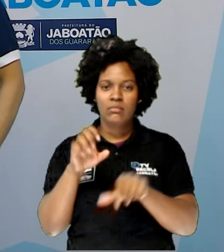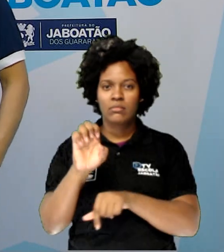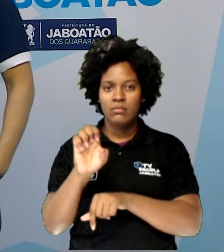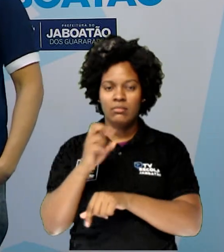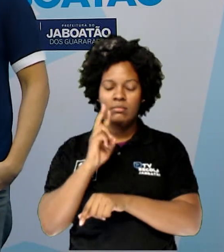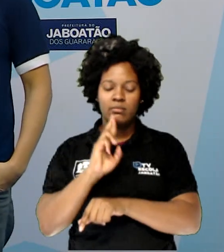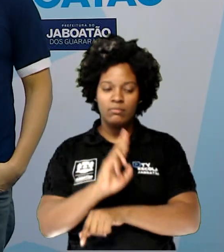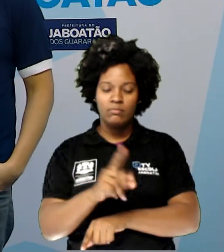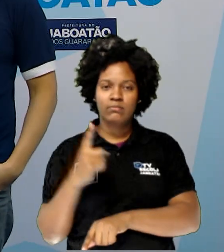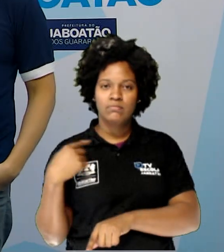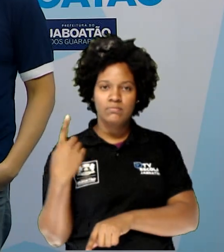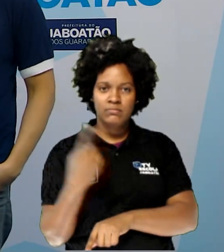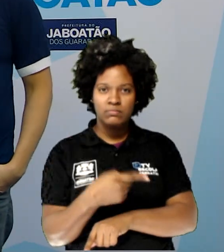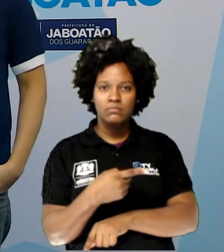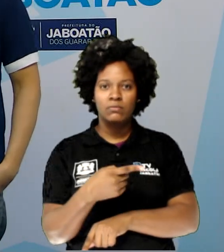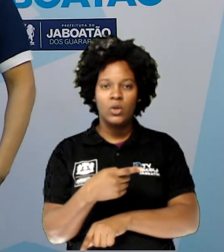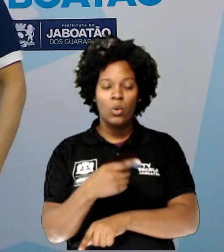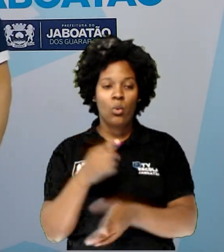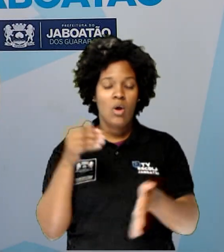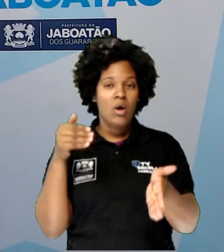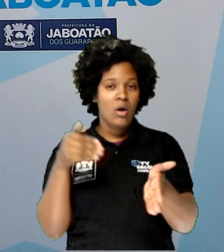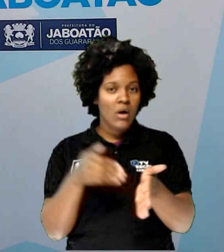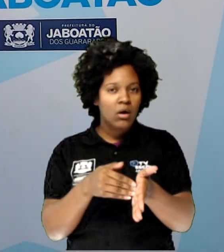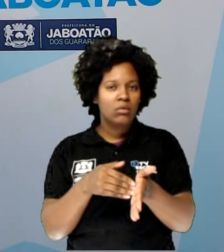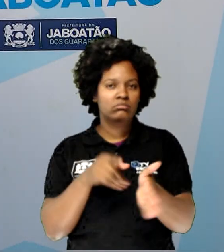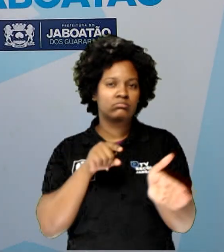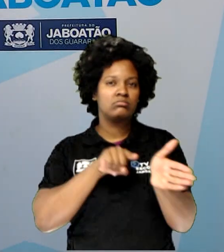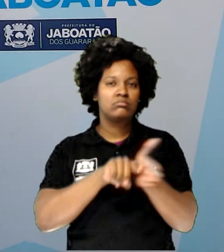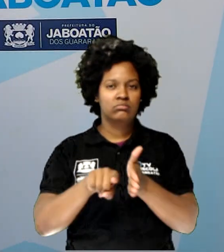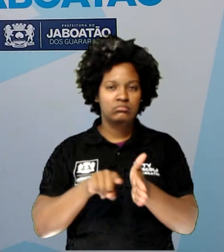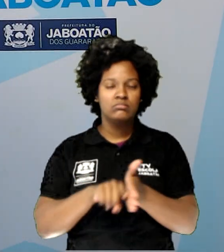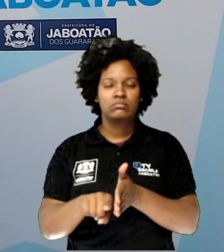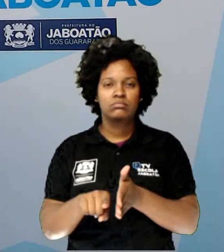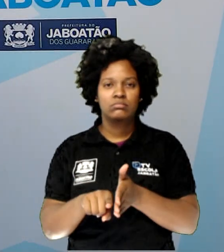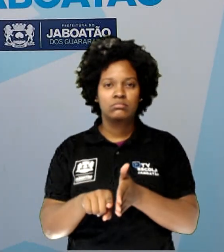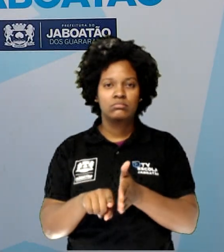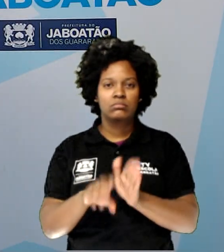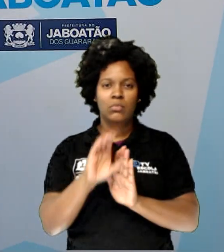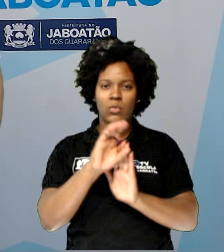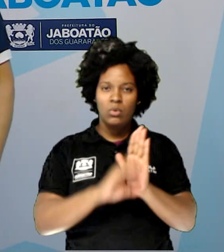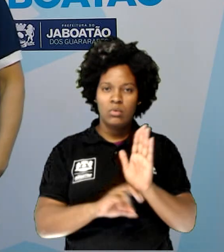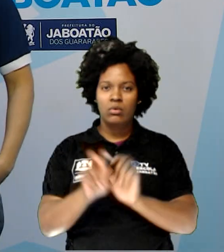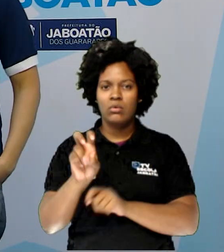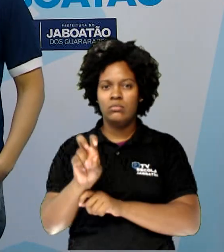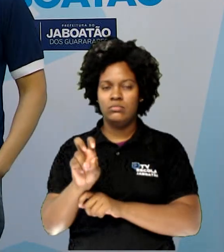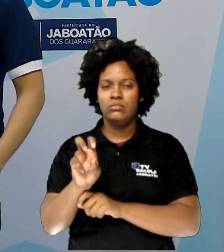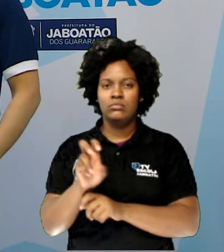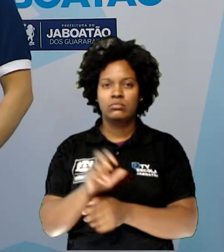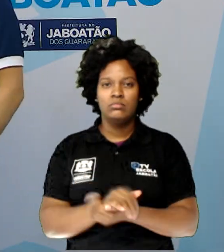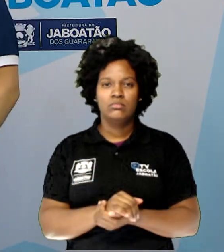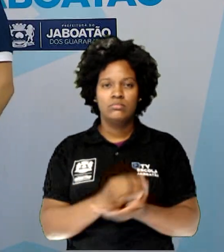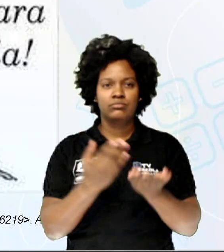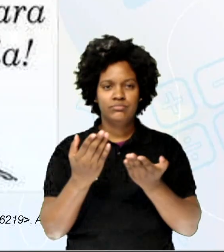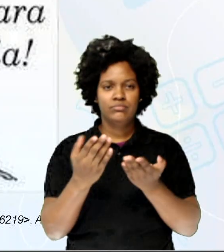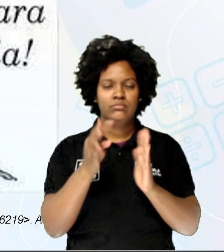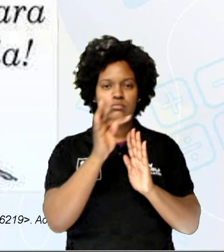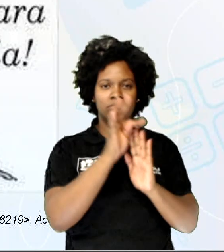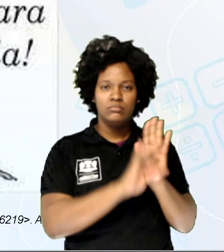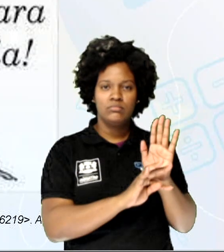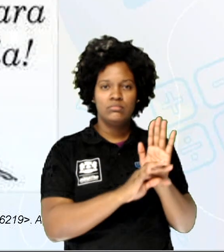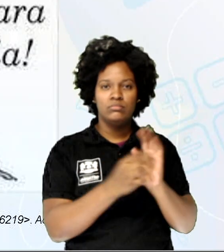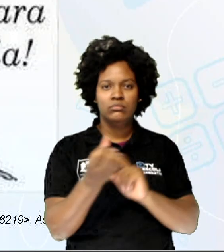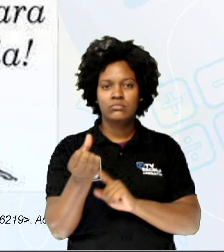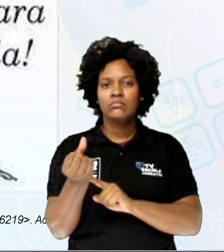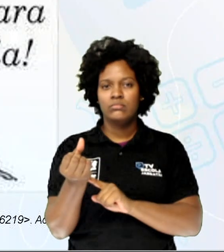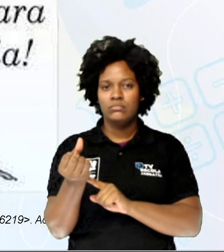resposta. Vamos para a última questão agora dessa primeira parte do capítulo 5. Está aí o texto 6. É